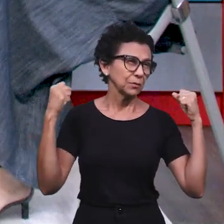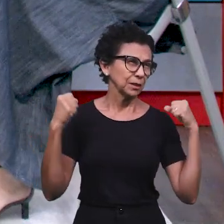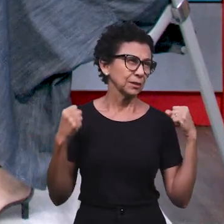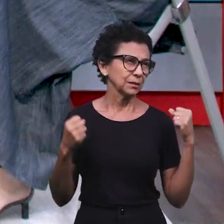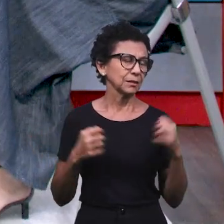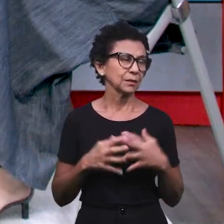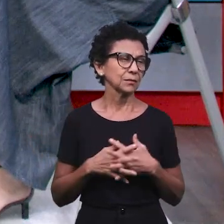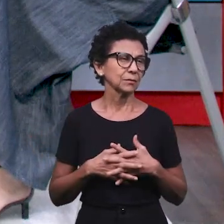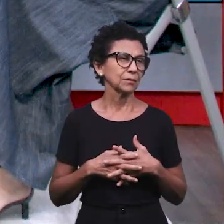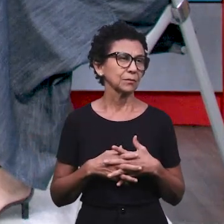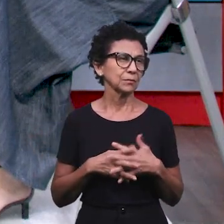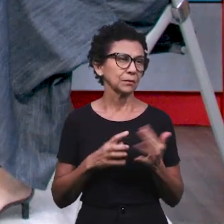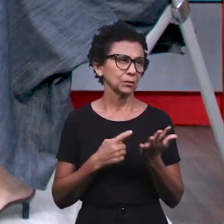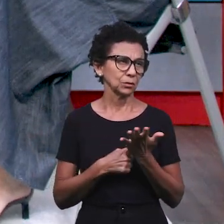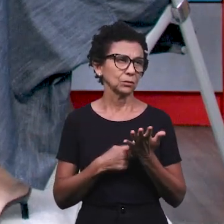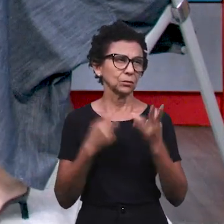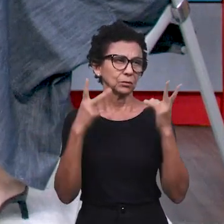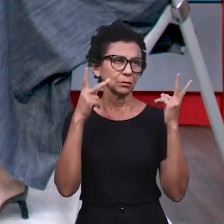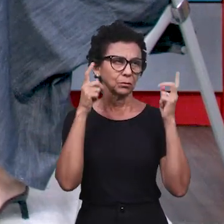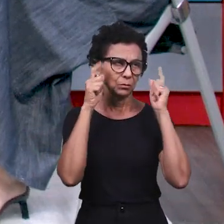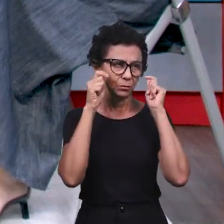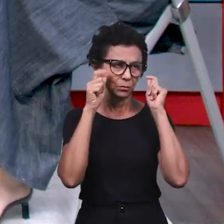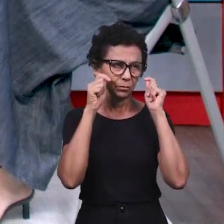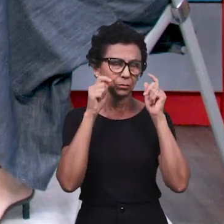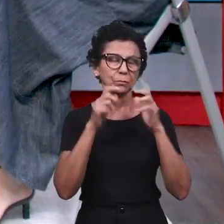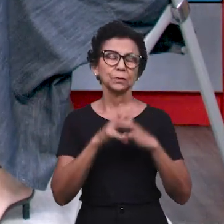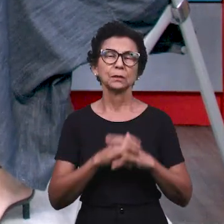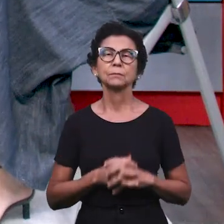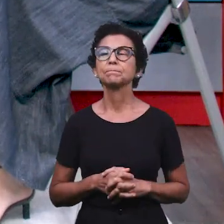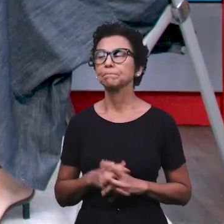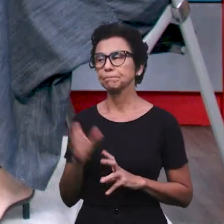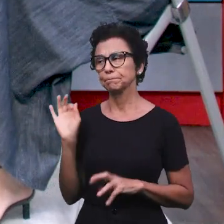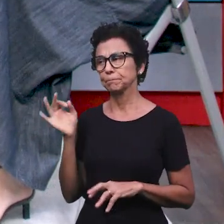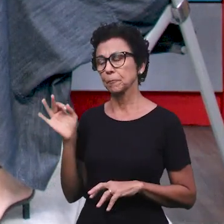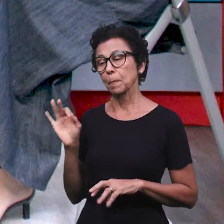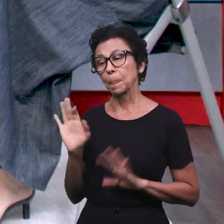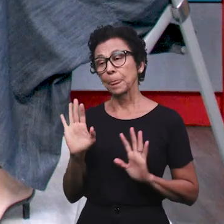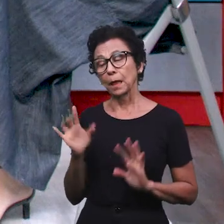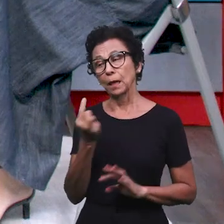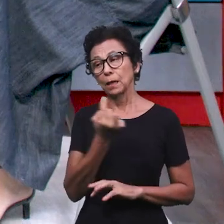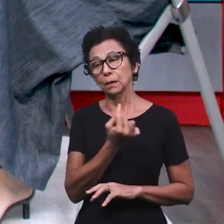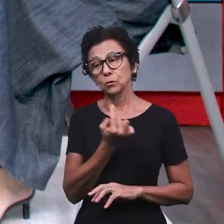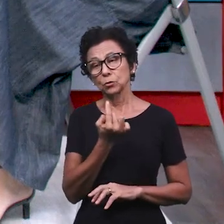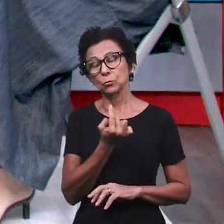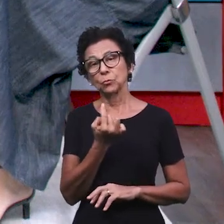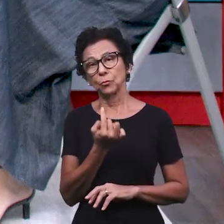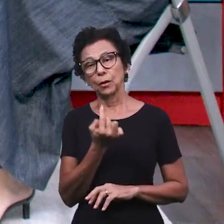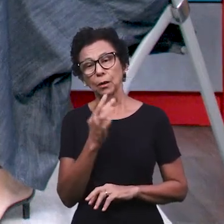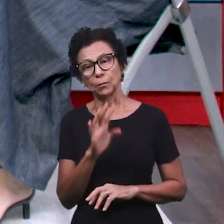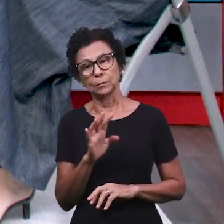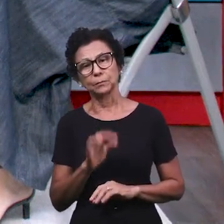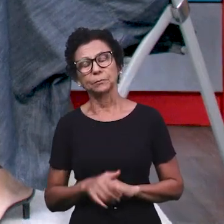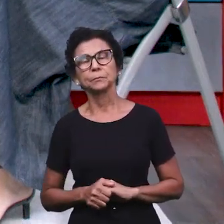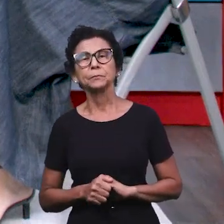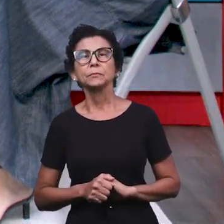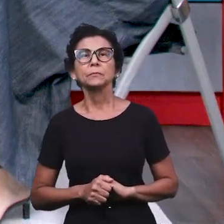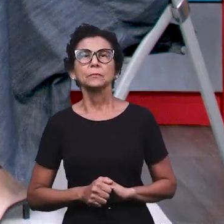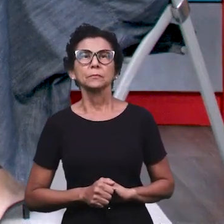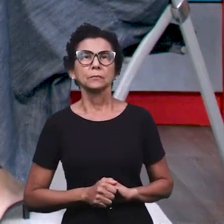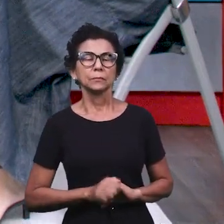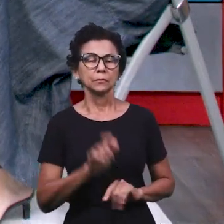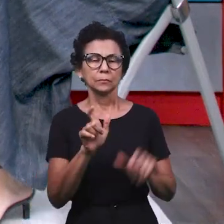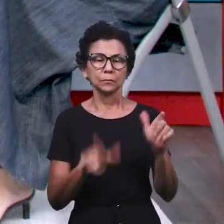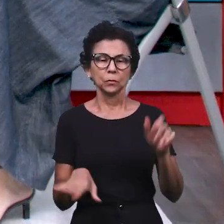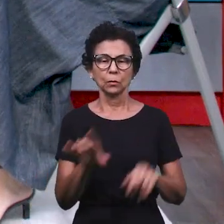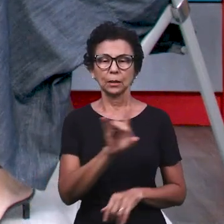a dormir? Com certeza. Ó, isso é muito individual, né? Como eu disse sobre o ritual do sono, cada um